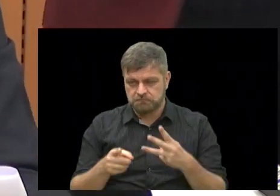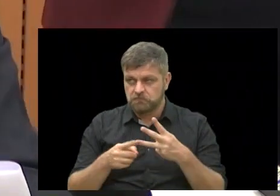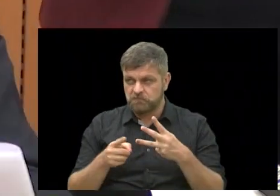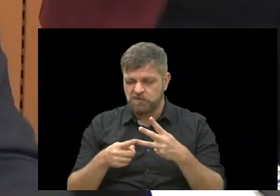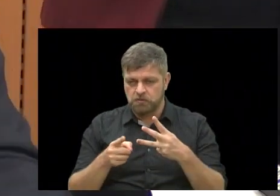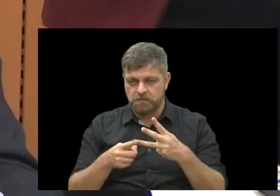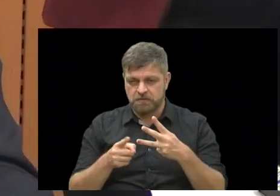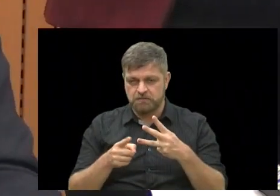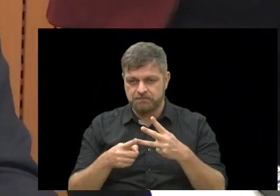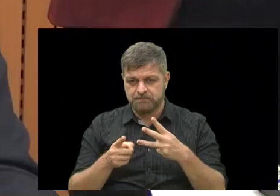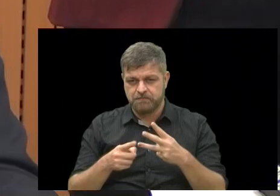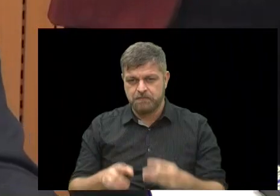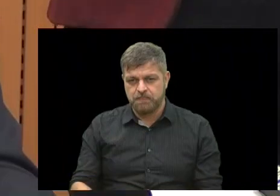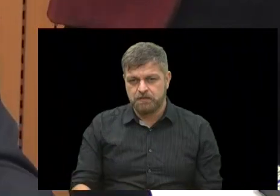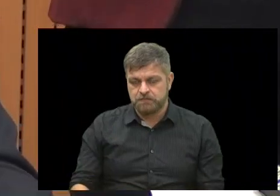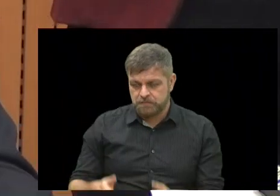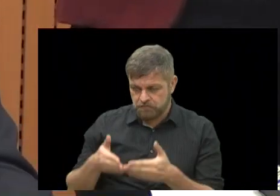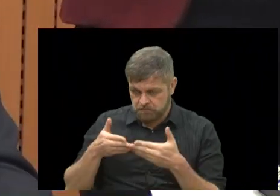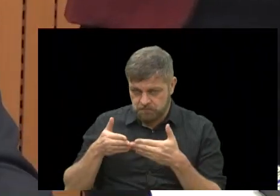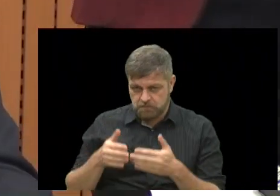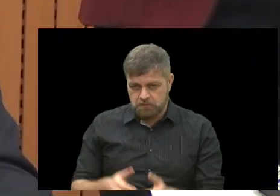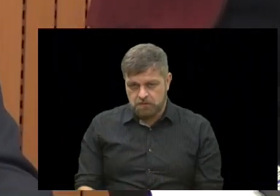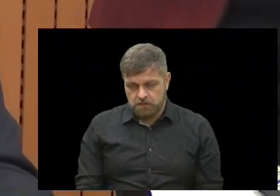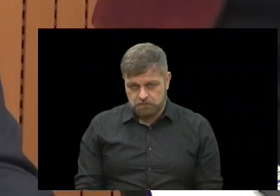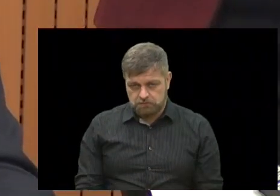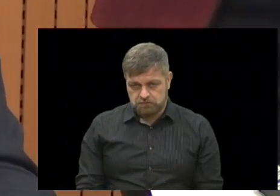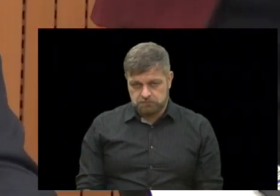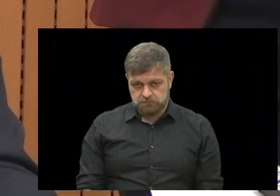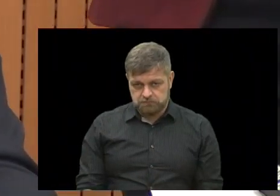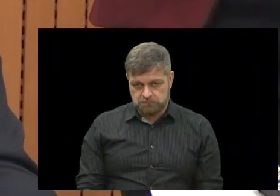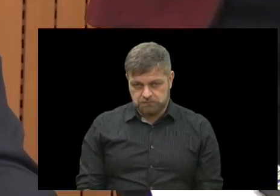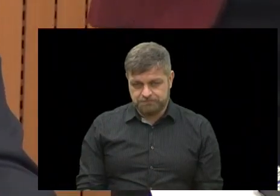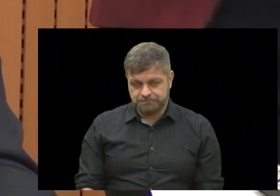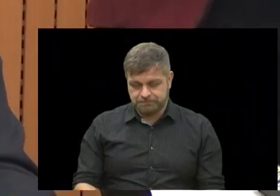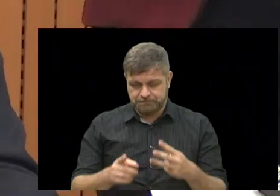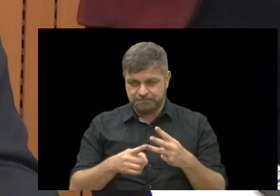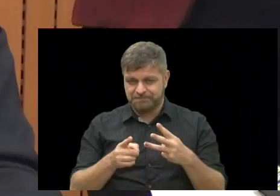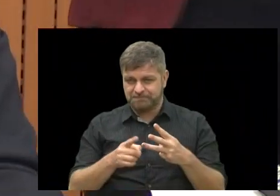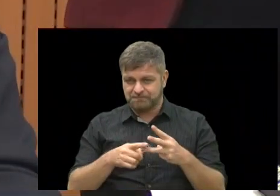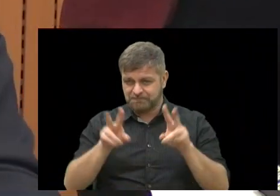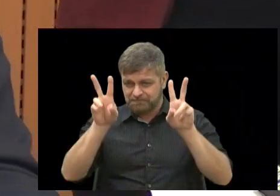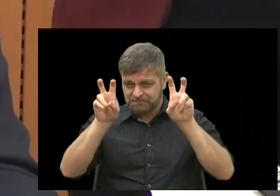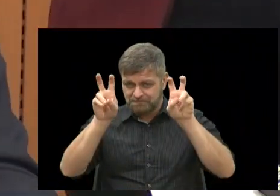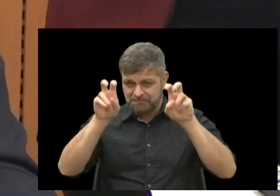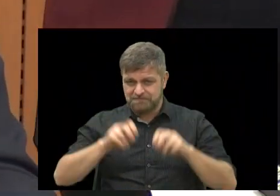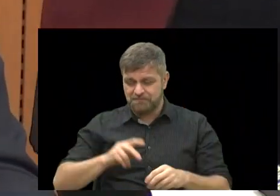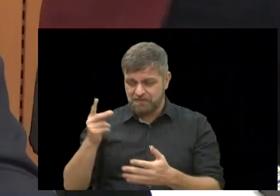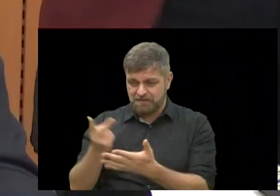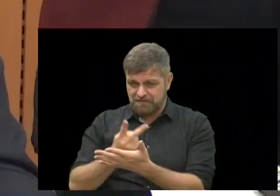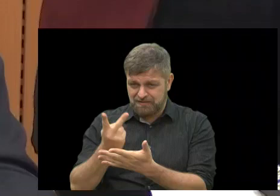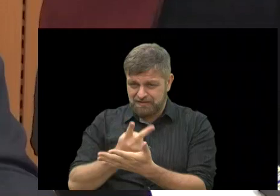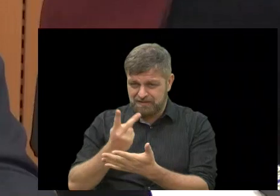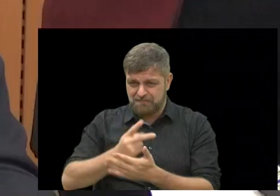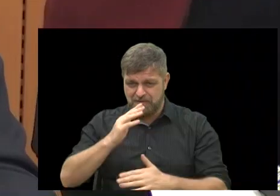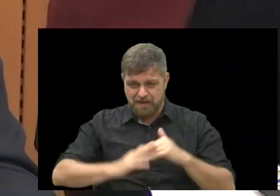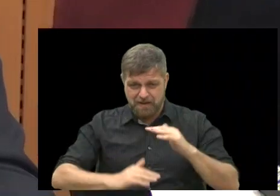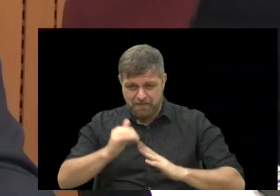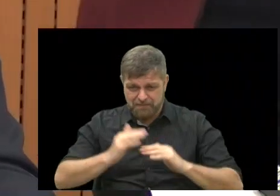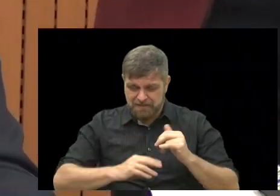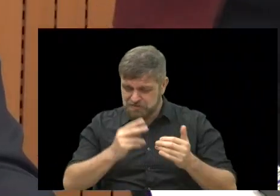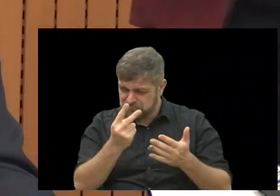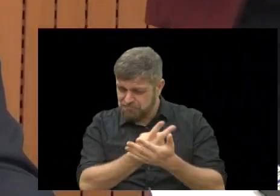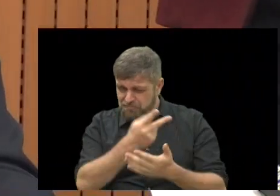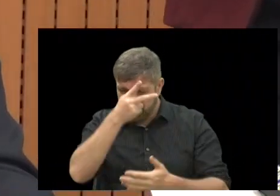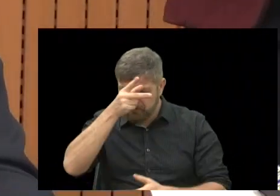Terceira infração, por gentileza. A terceira infração político-administrativa imputada ao seu